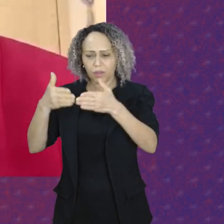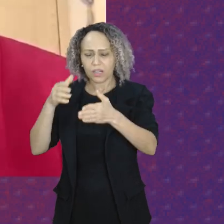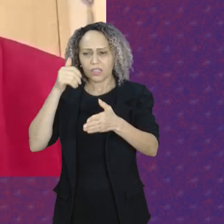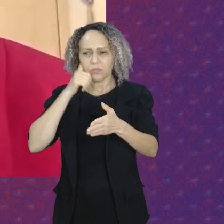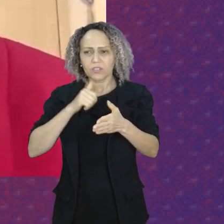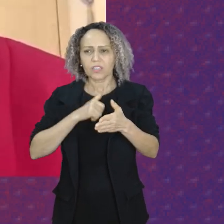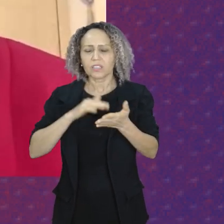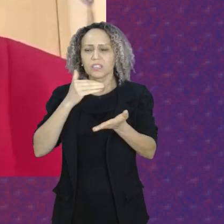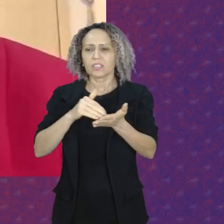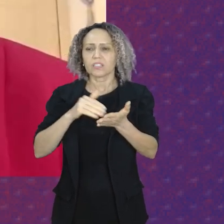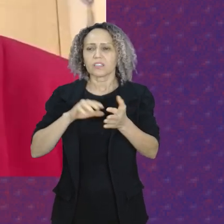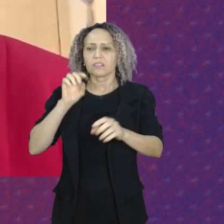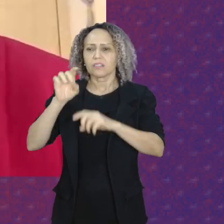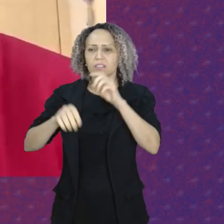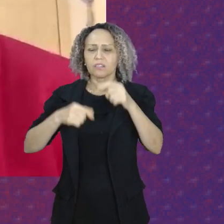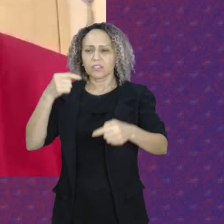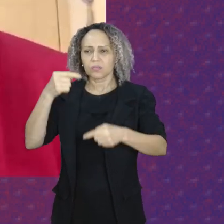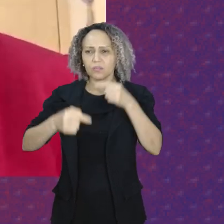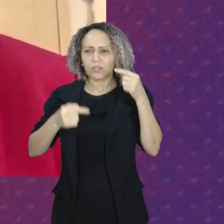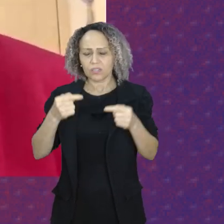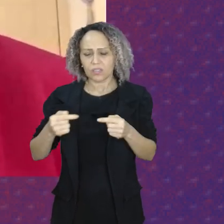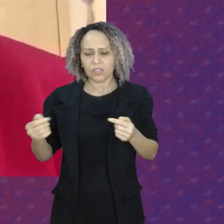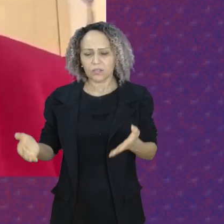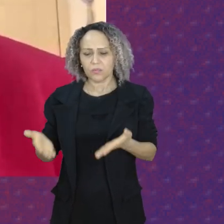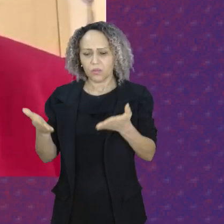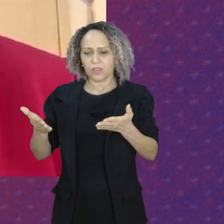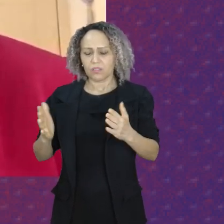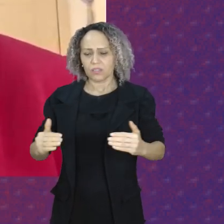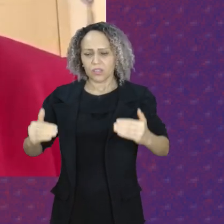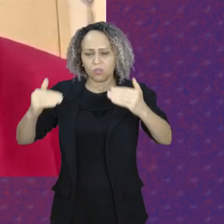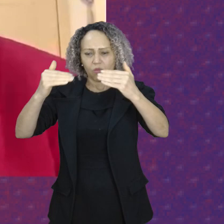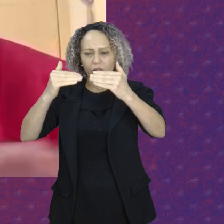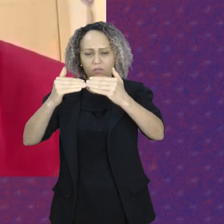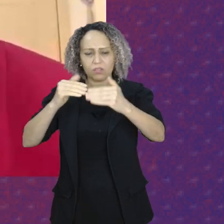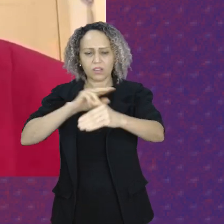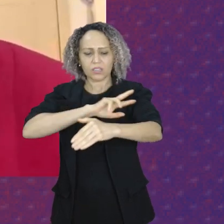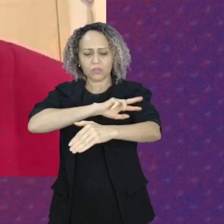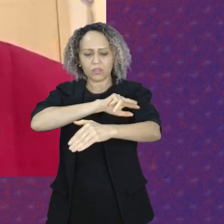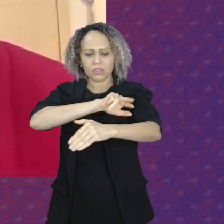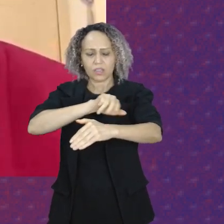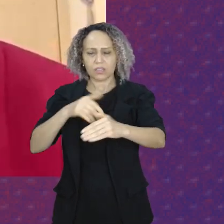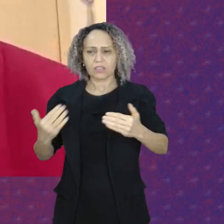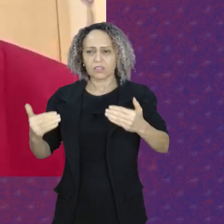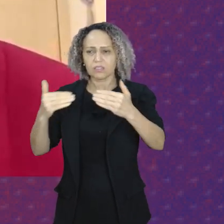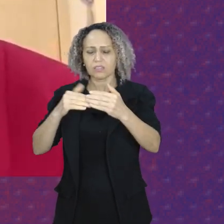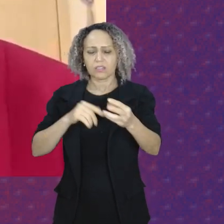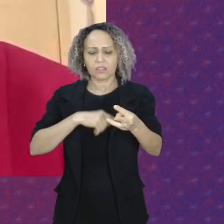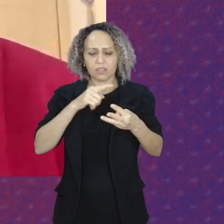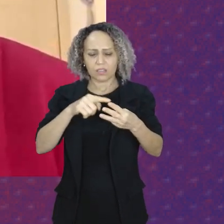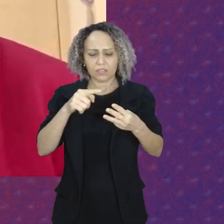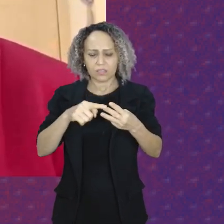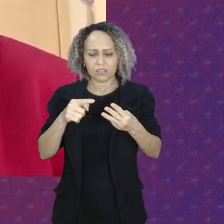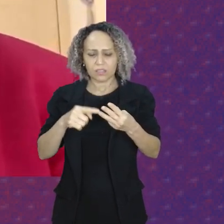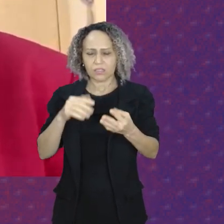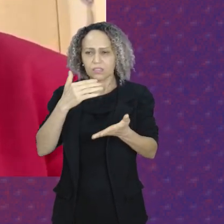e a Secretaria Especial de Políticas de Promoção da Igualdade Racial. Todas as três secretarias, né, com